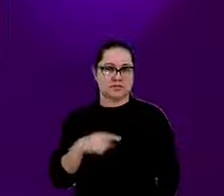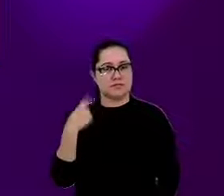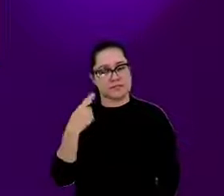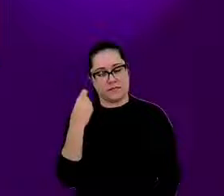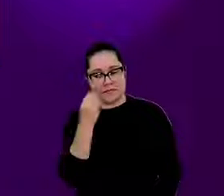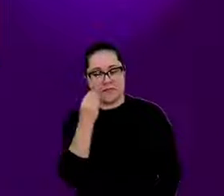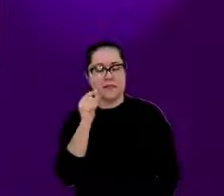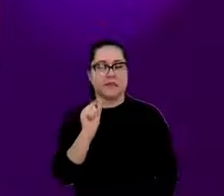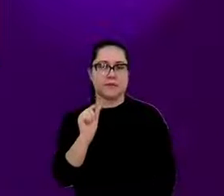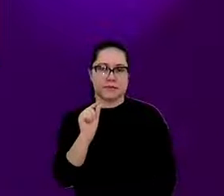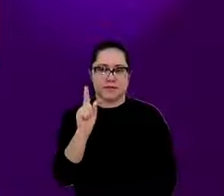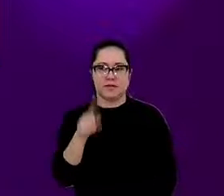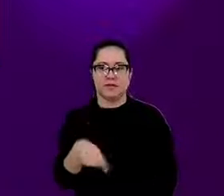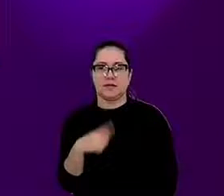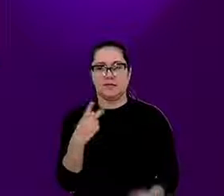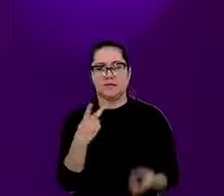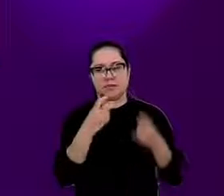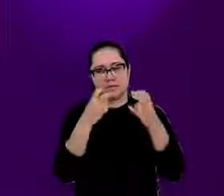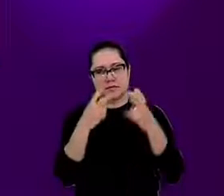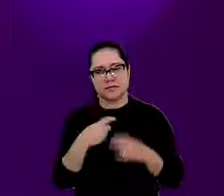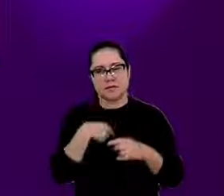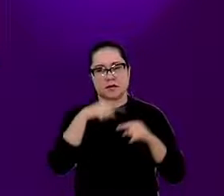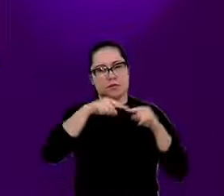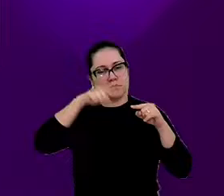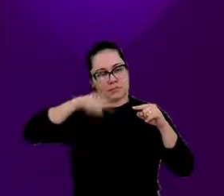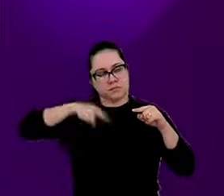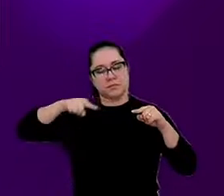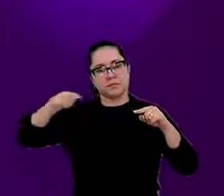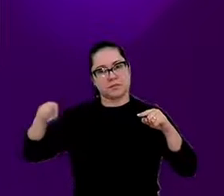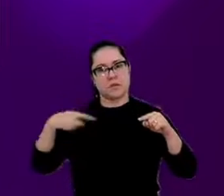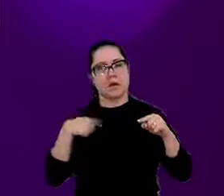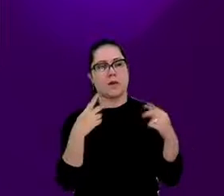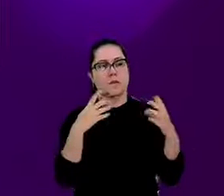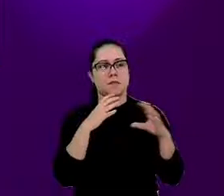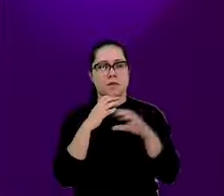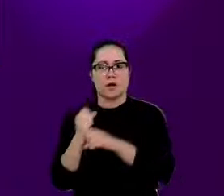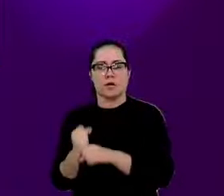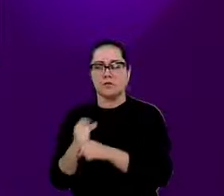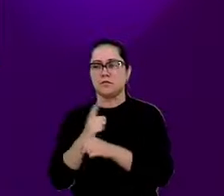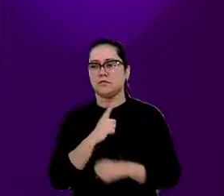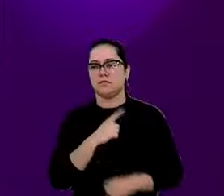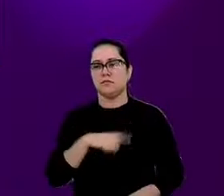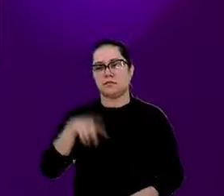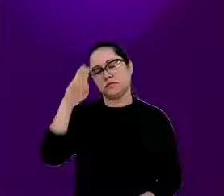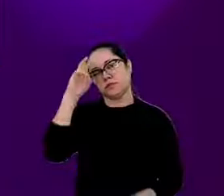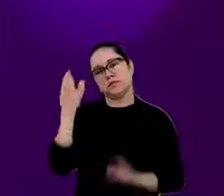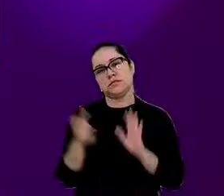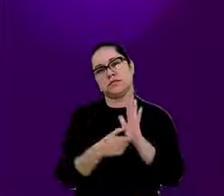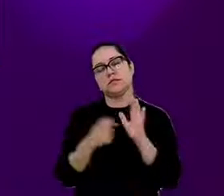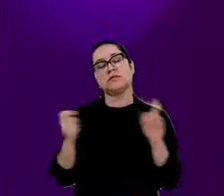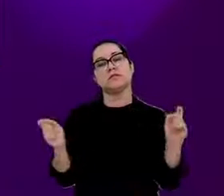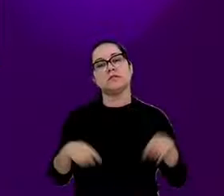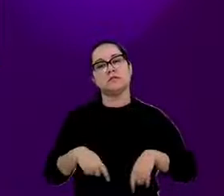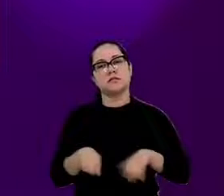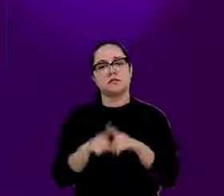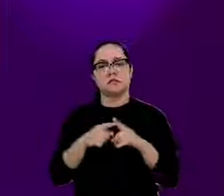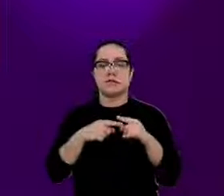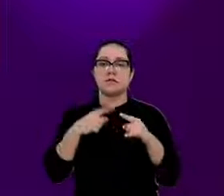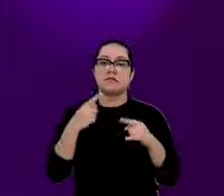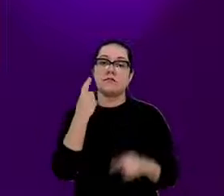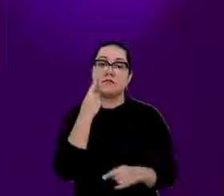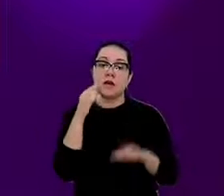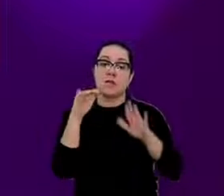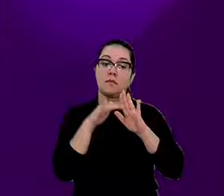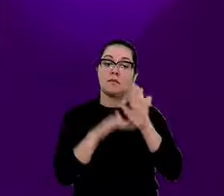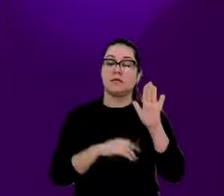pôde extrair sinais do eletrocardiograma, processar esses sinais, e a nossa inteligência artificial faz uma classificação da probabilidade